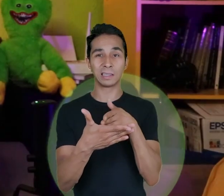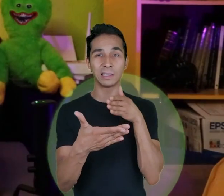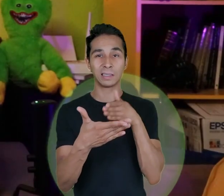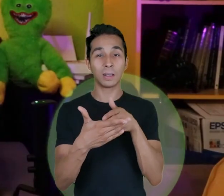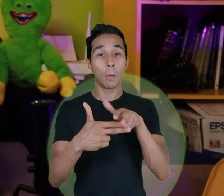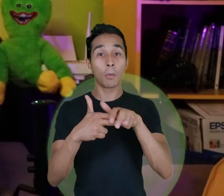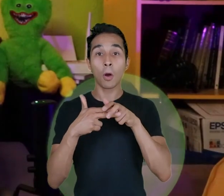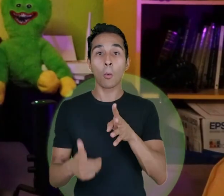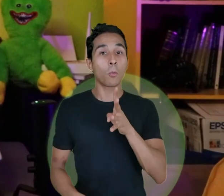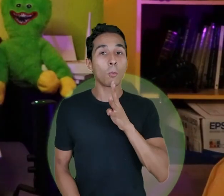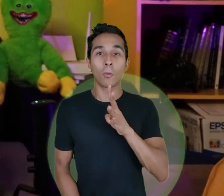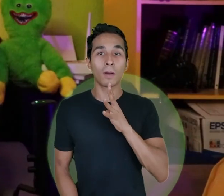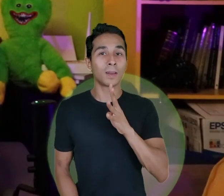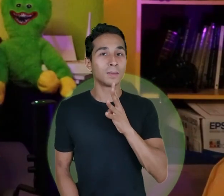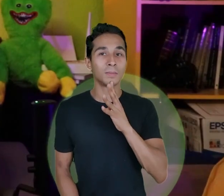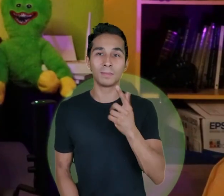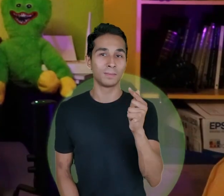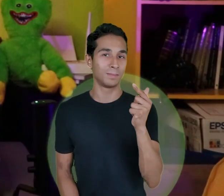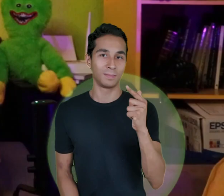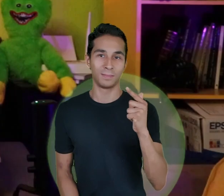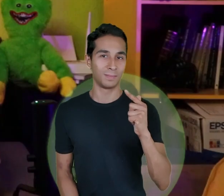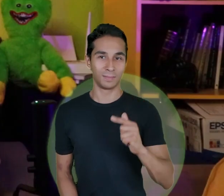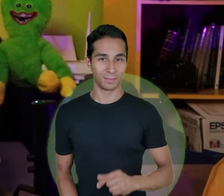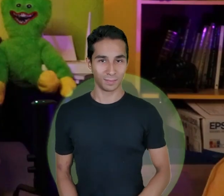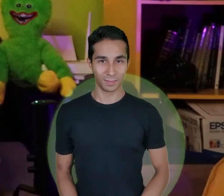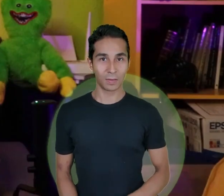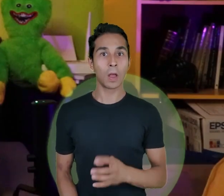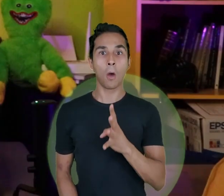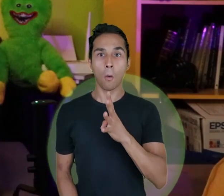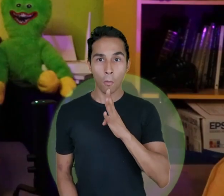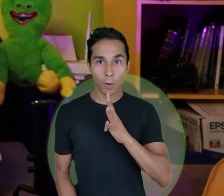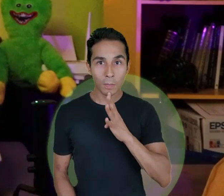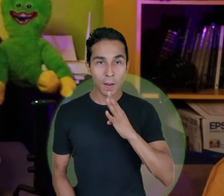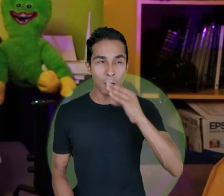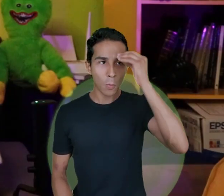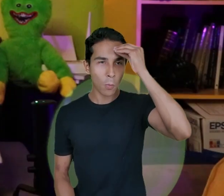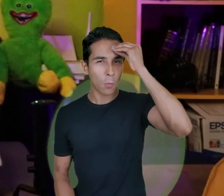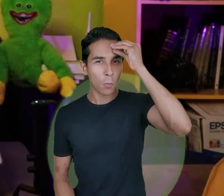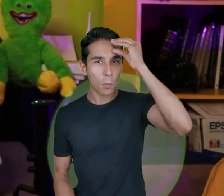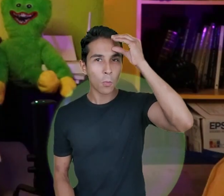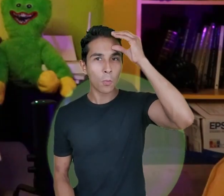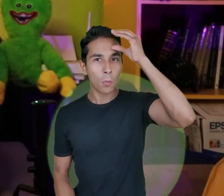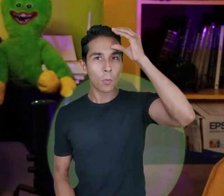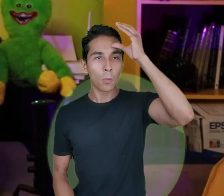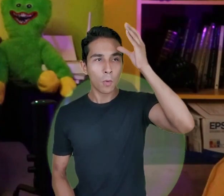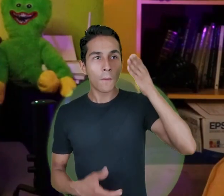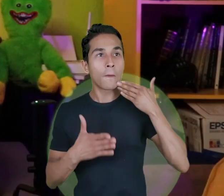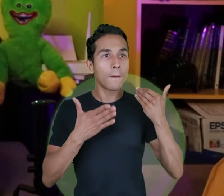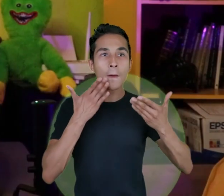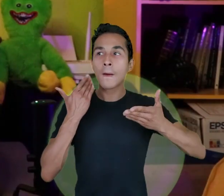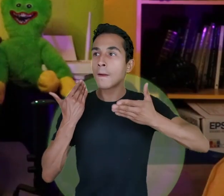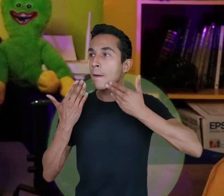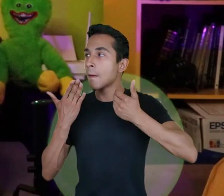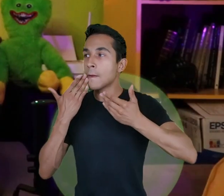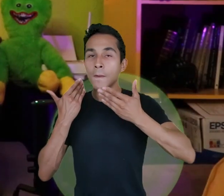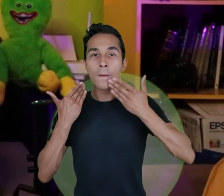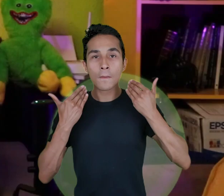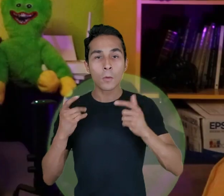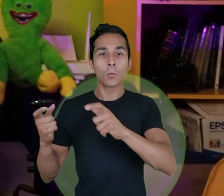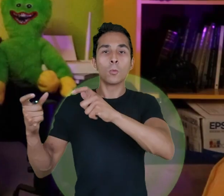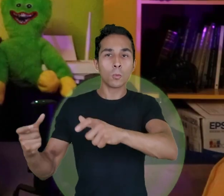falta de acesso a esse conhecimento. Mas quando a gente tem acesso a esse conhecimento, ou quando a gente exige, né? Quando a gente ocupa esses